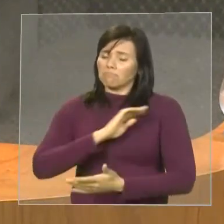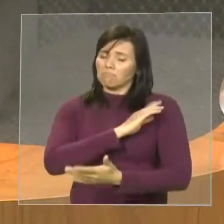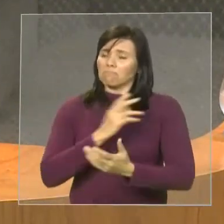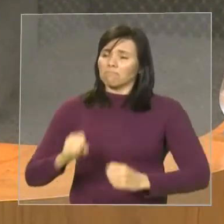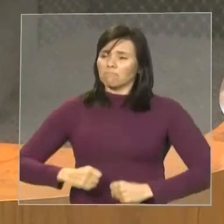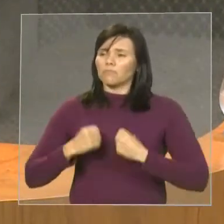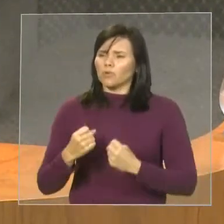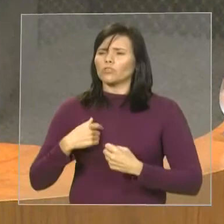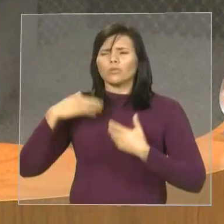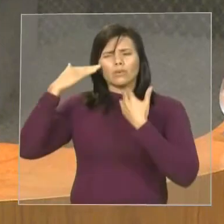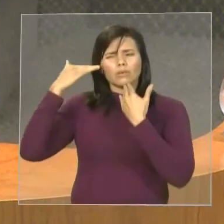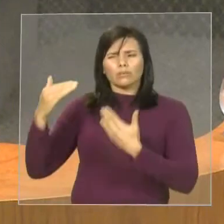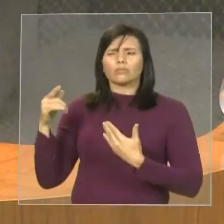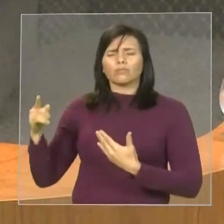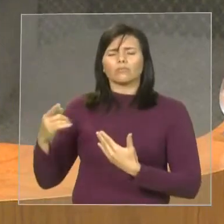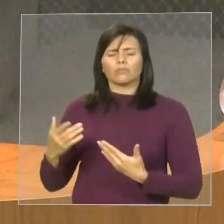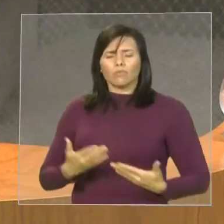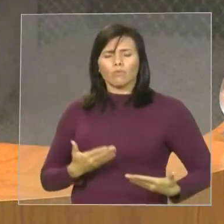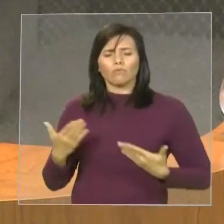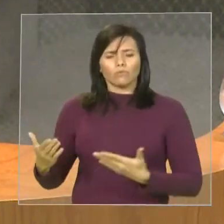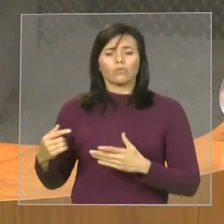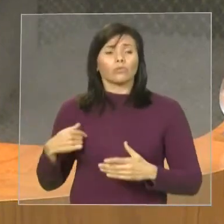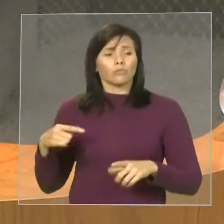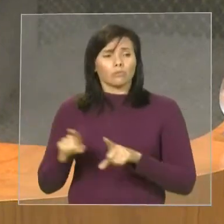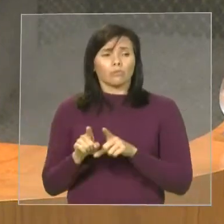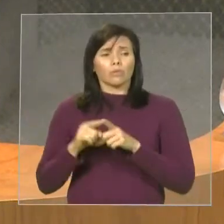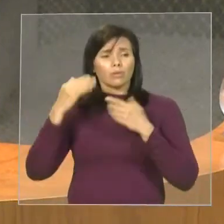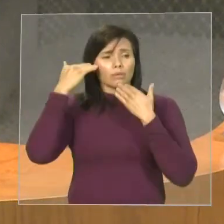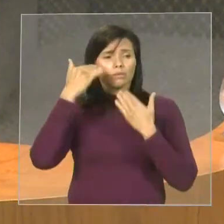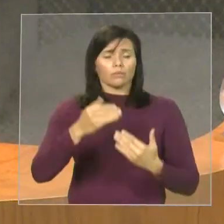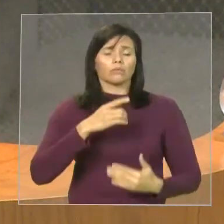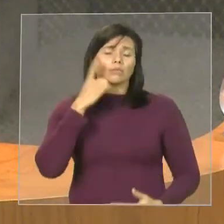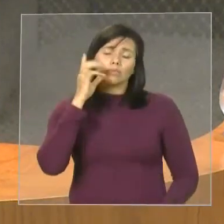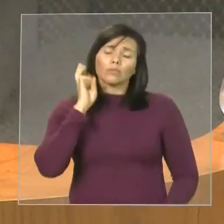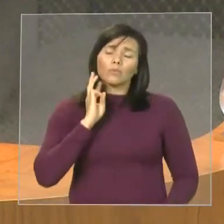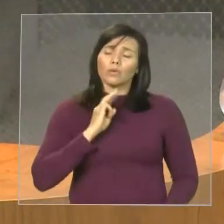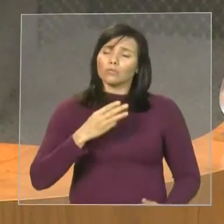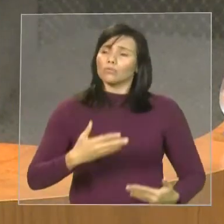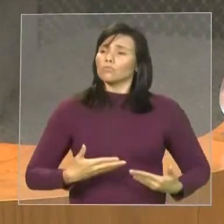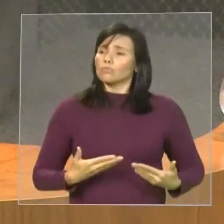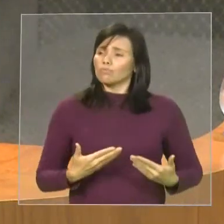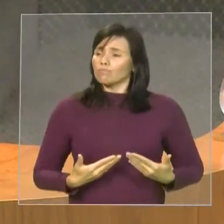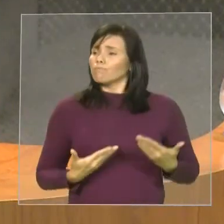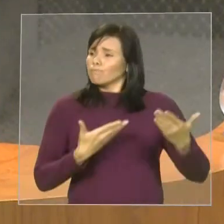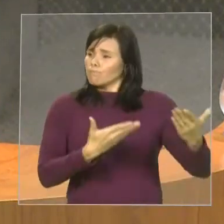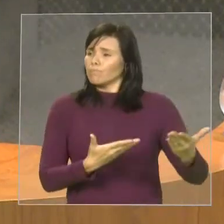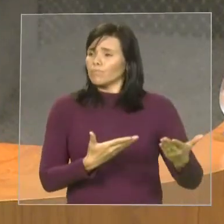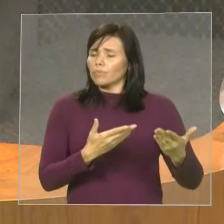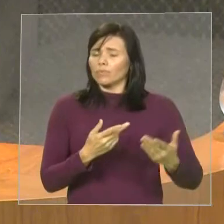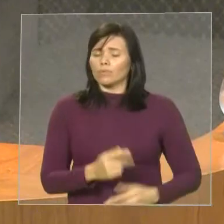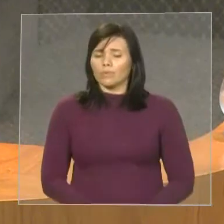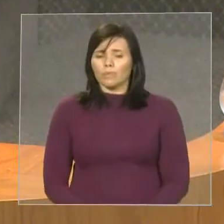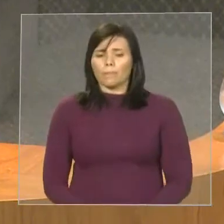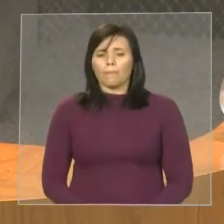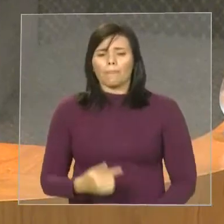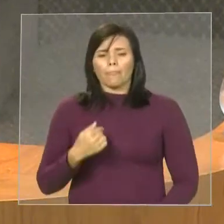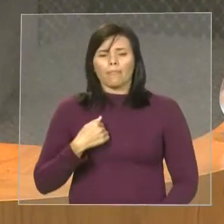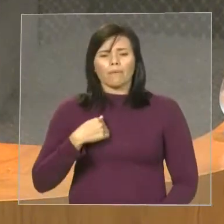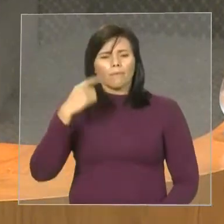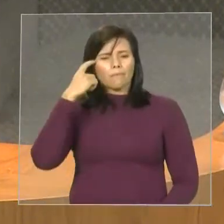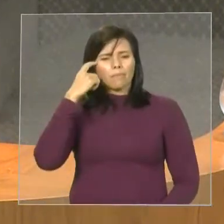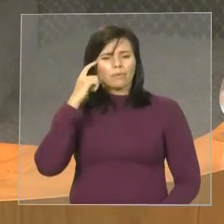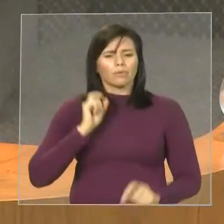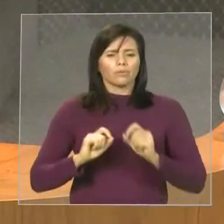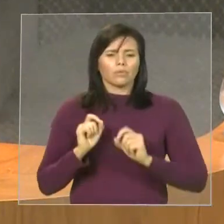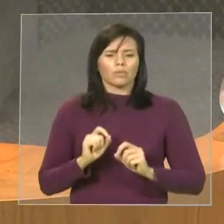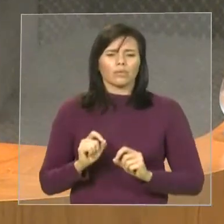pelo convite, como faço do deputado Hélio, e ratifico minha posição. Eu acredito que nós perdemos um grande momento de fazer a reforma política. Foi uma